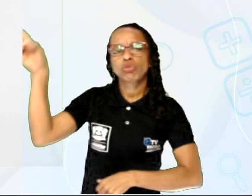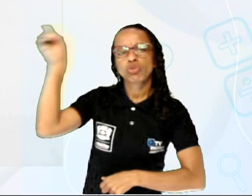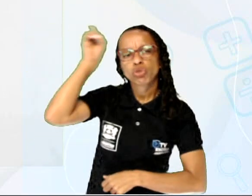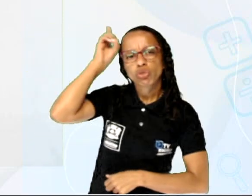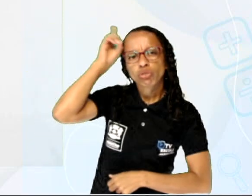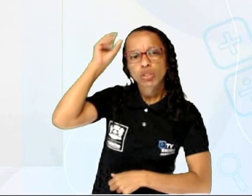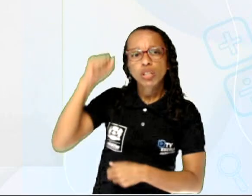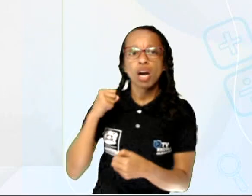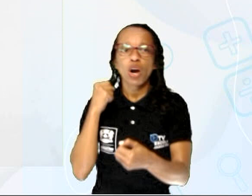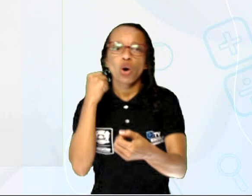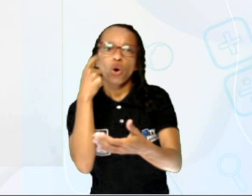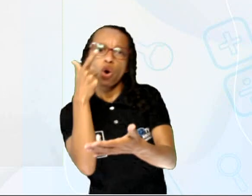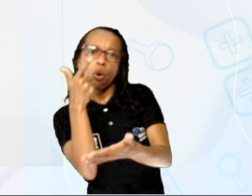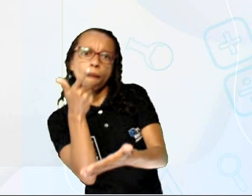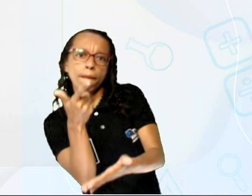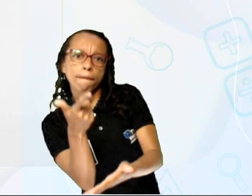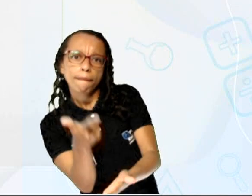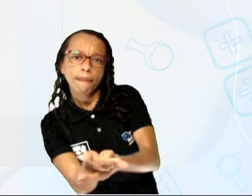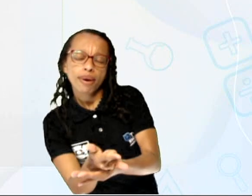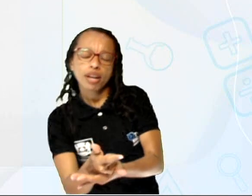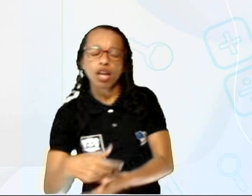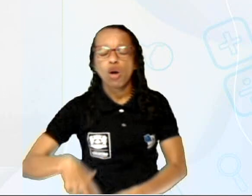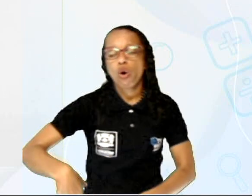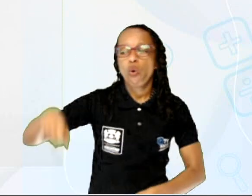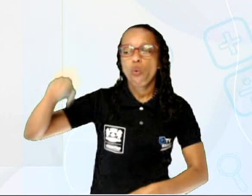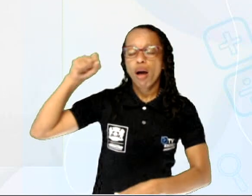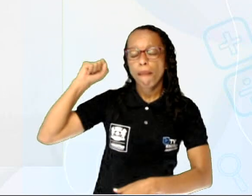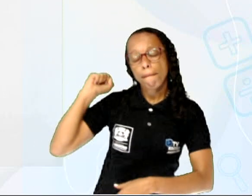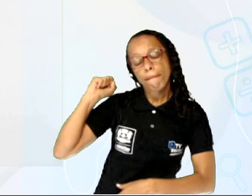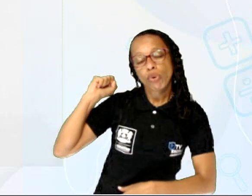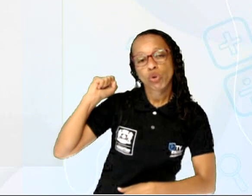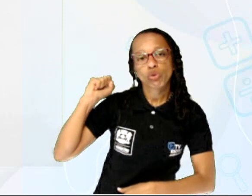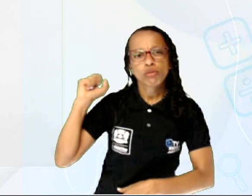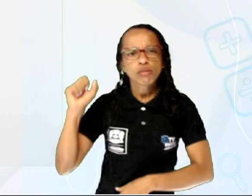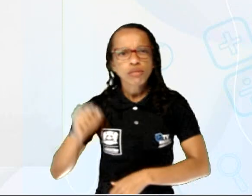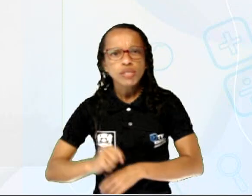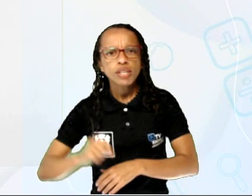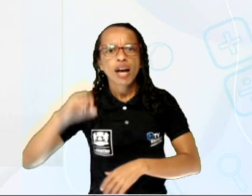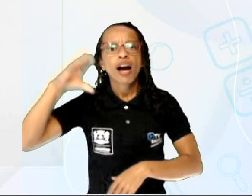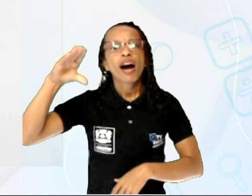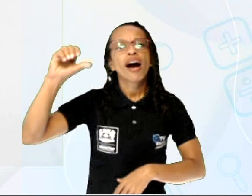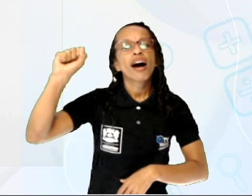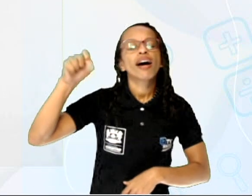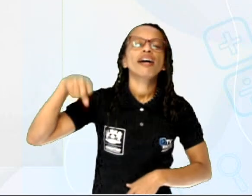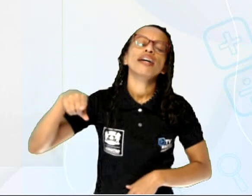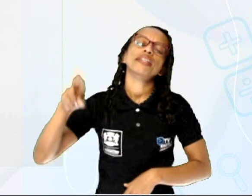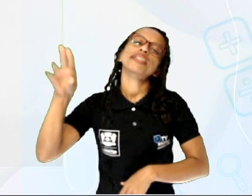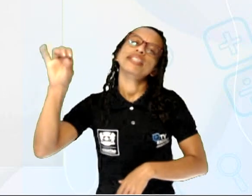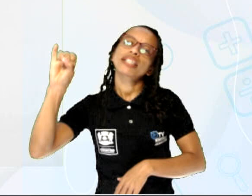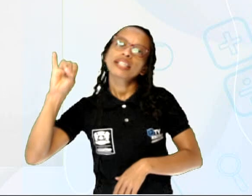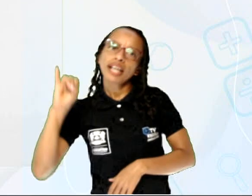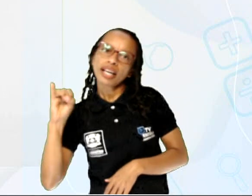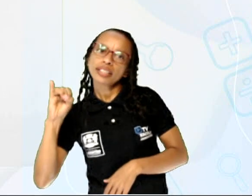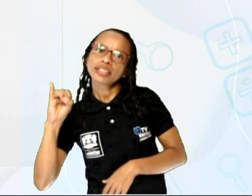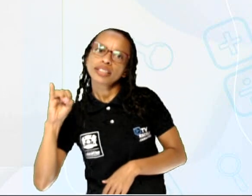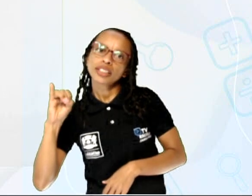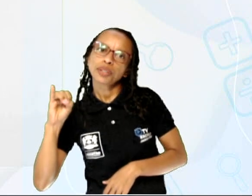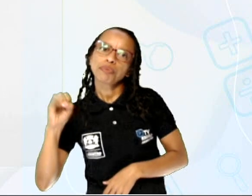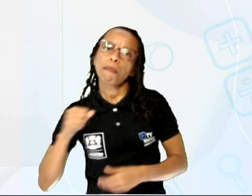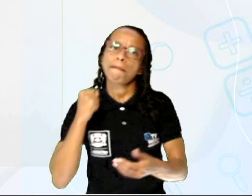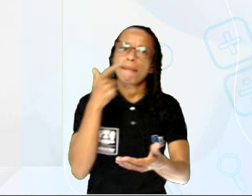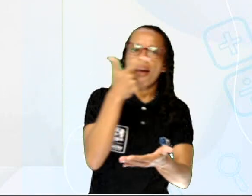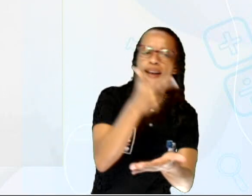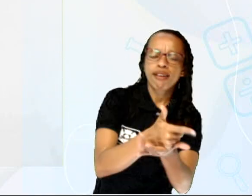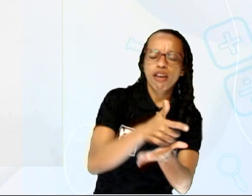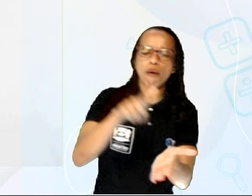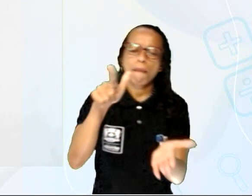caqui. Paguei o carnê e fui comprar carne. O forro do vestido rasgou no meio do forró. As